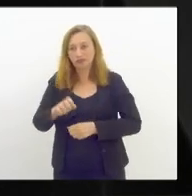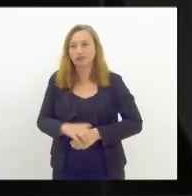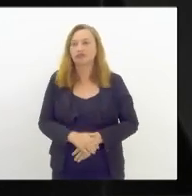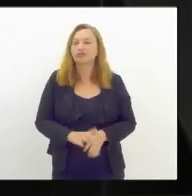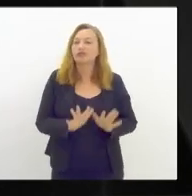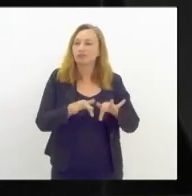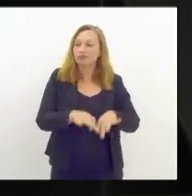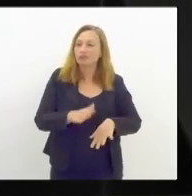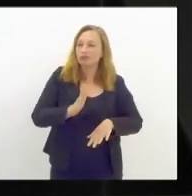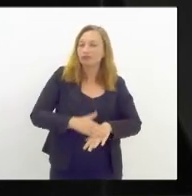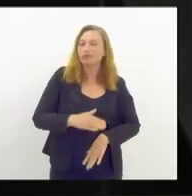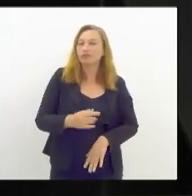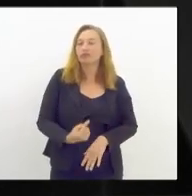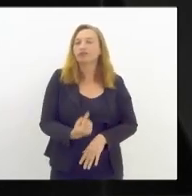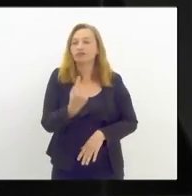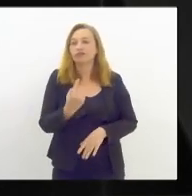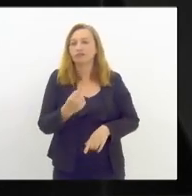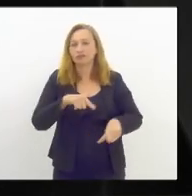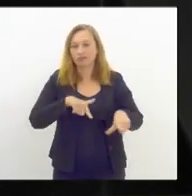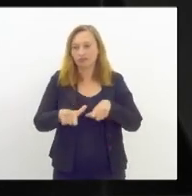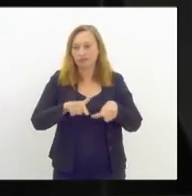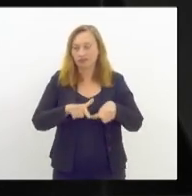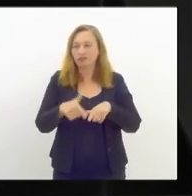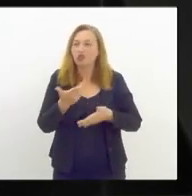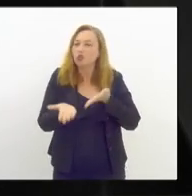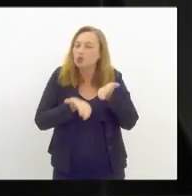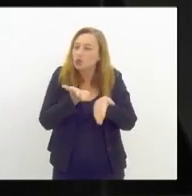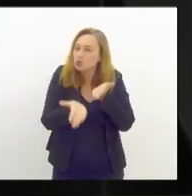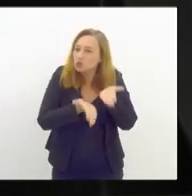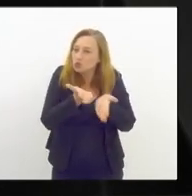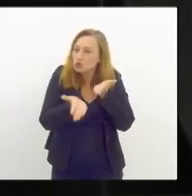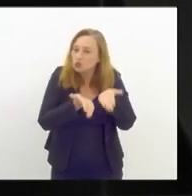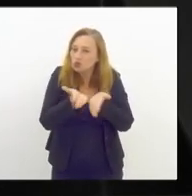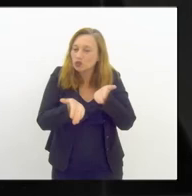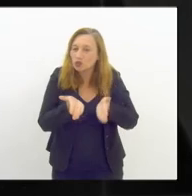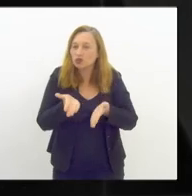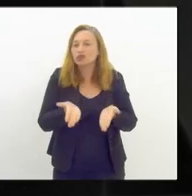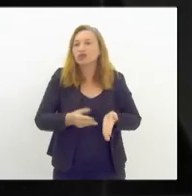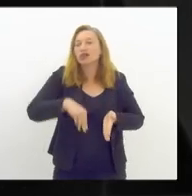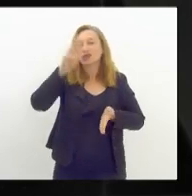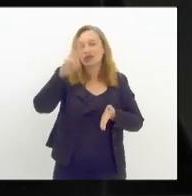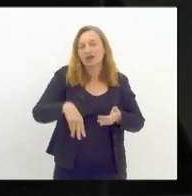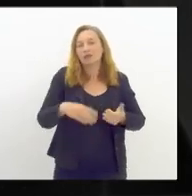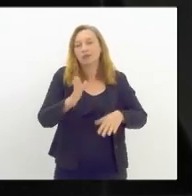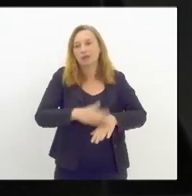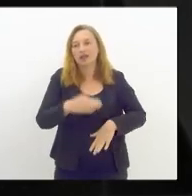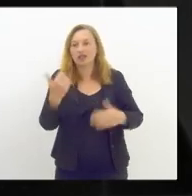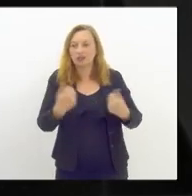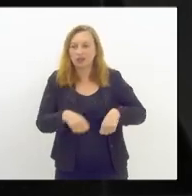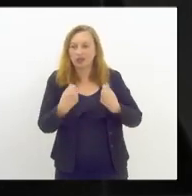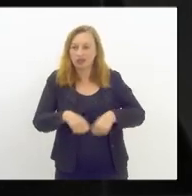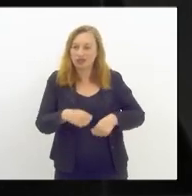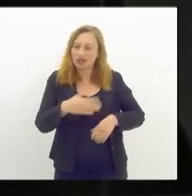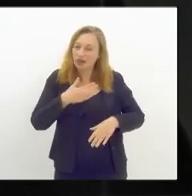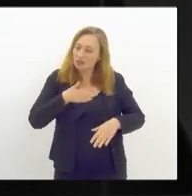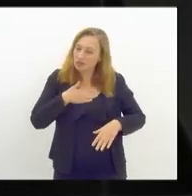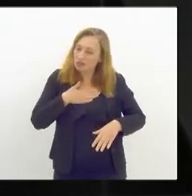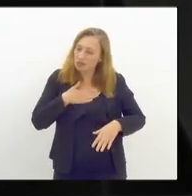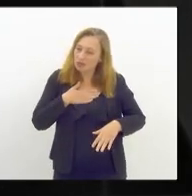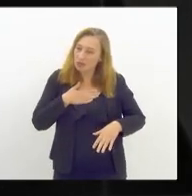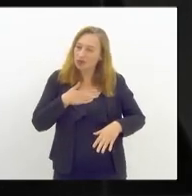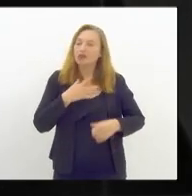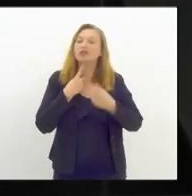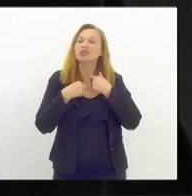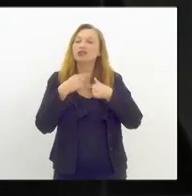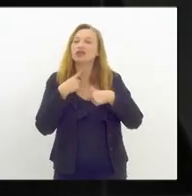concluindo aí mais um mandato cuidando dos que mais precisam que sempre foi o meu slogan desde